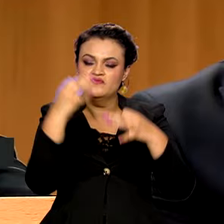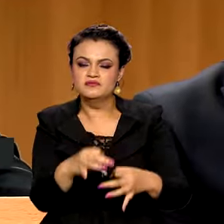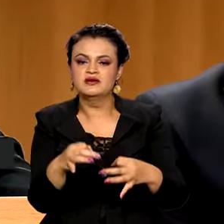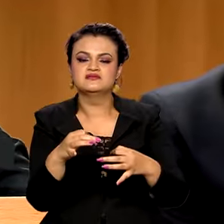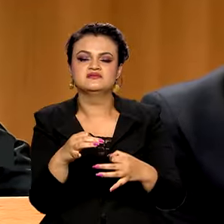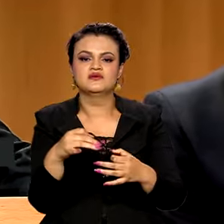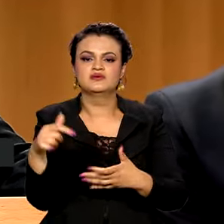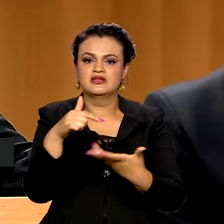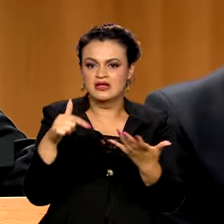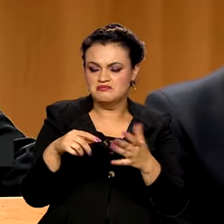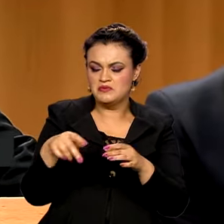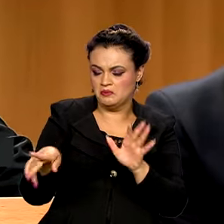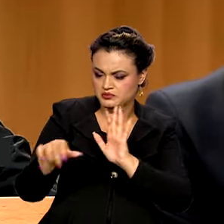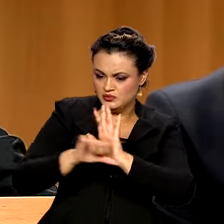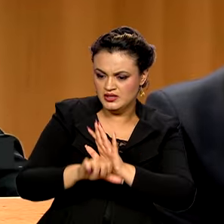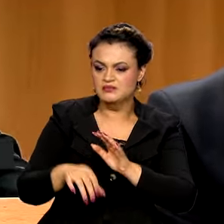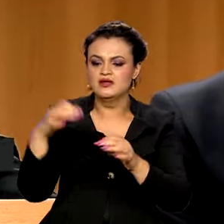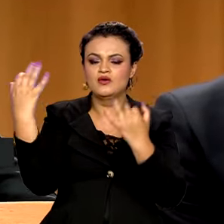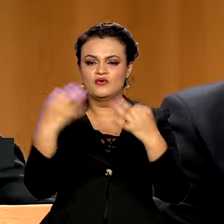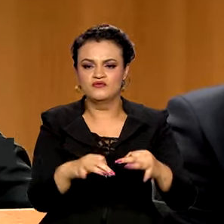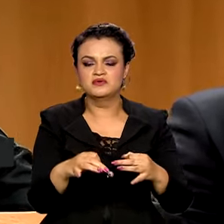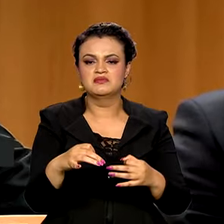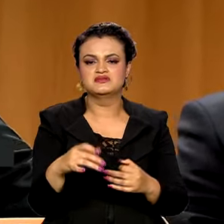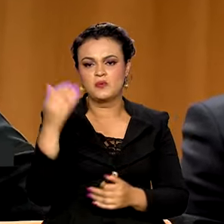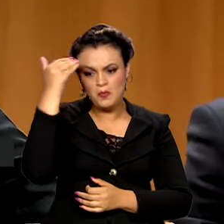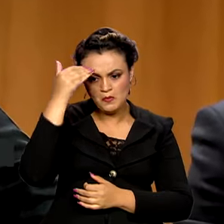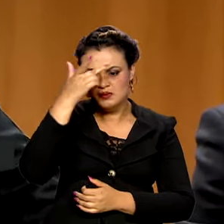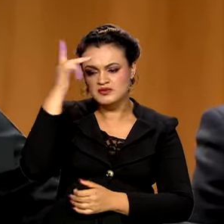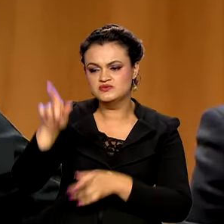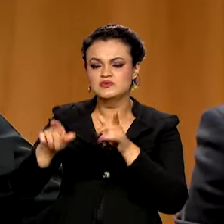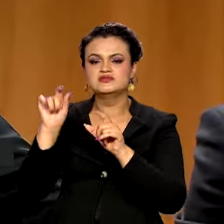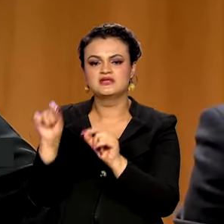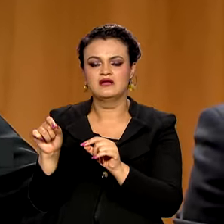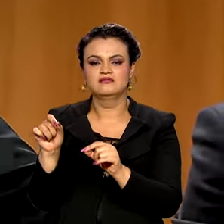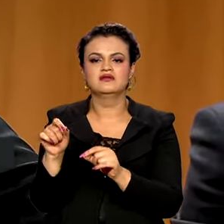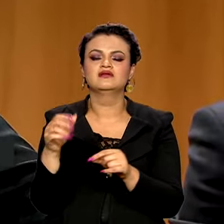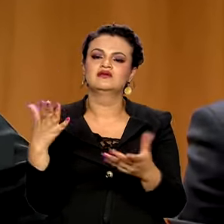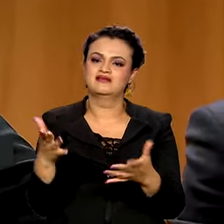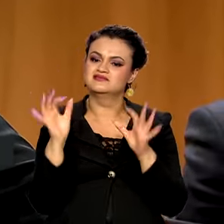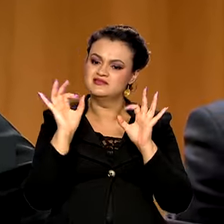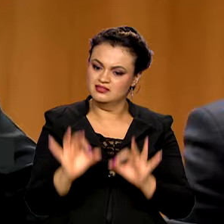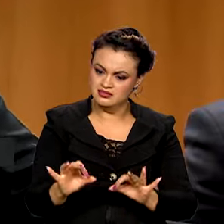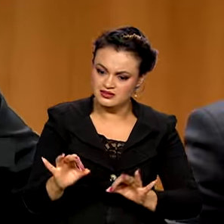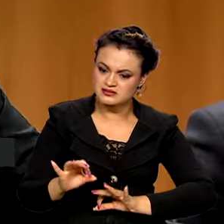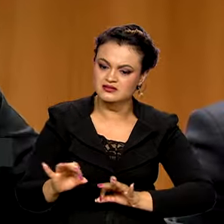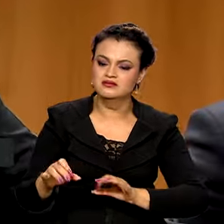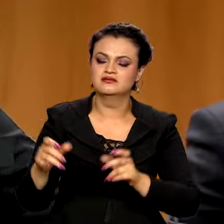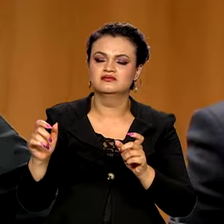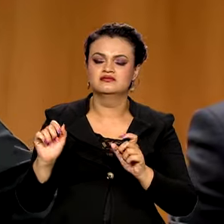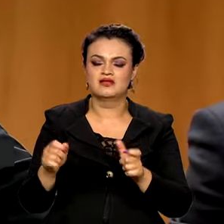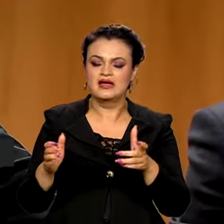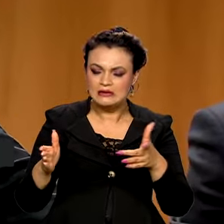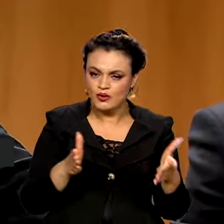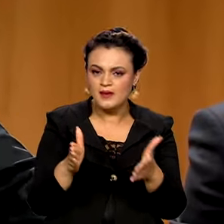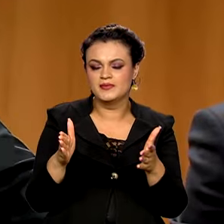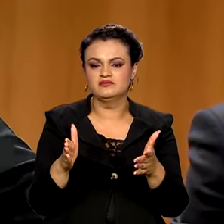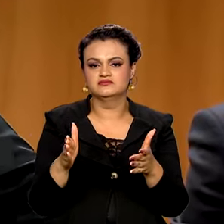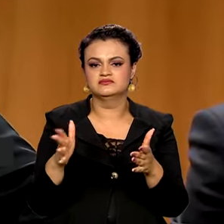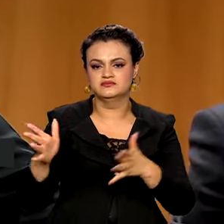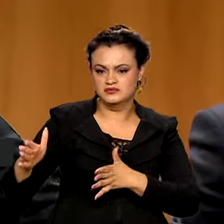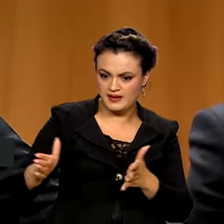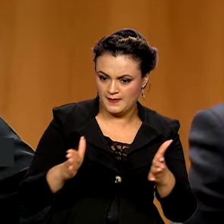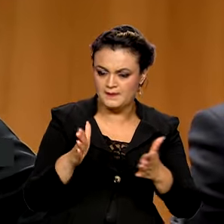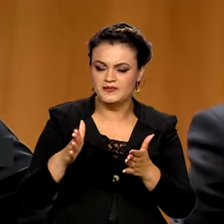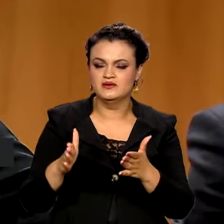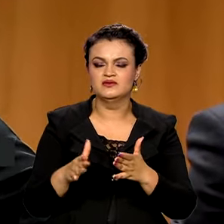da dinâmica do crime, a confirmação dos executores, permitirá, sem dúvida nenhuma, esse caminho que nós temos